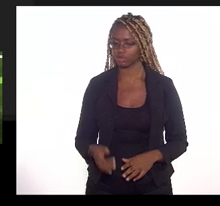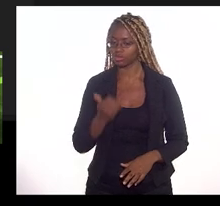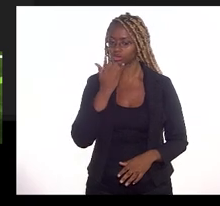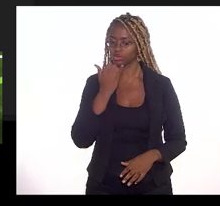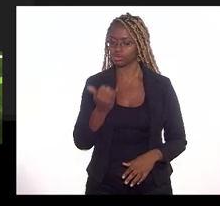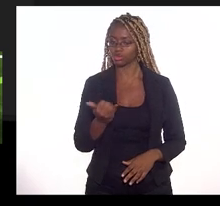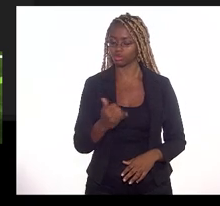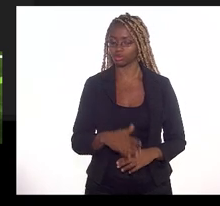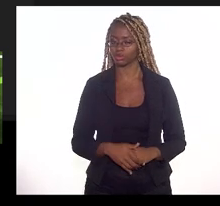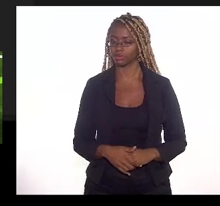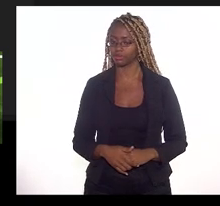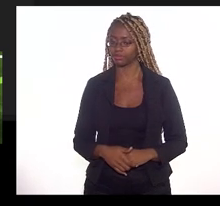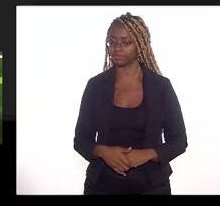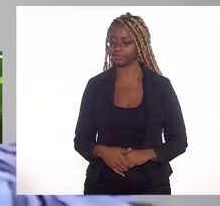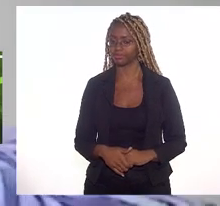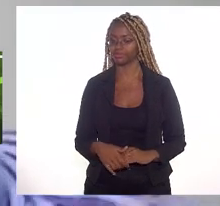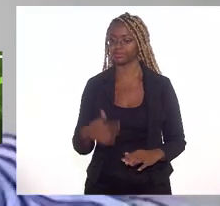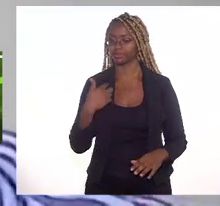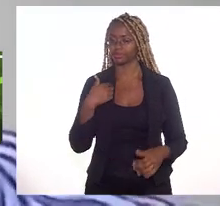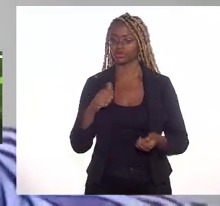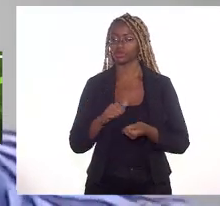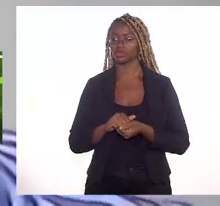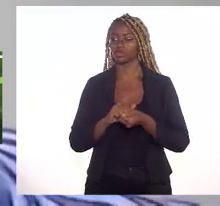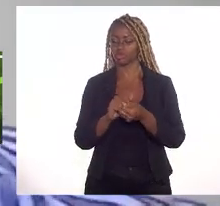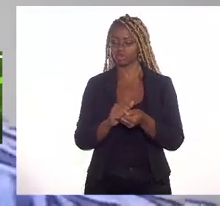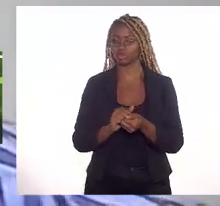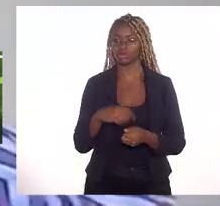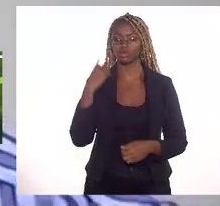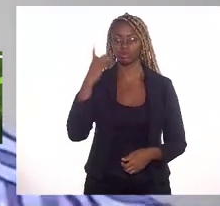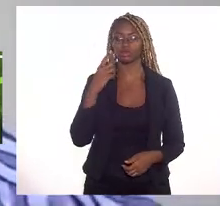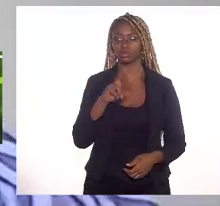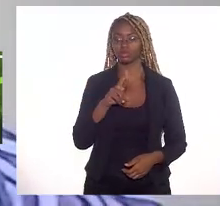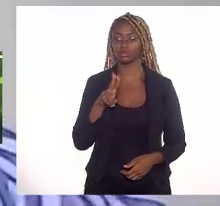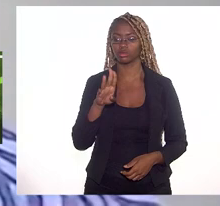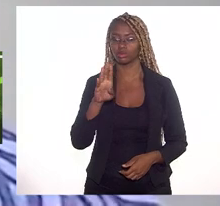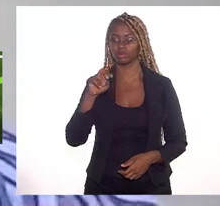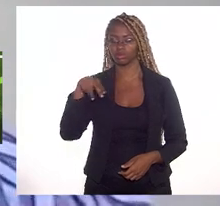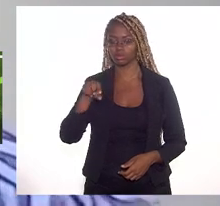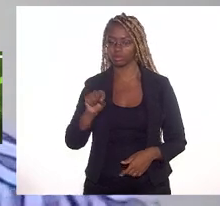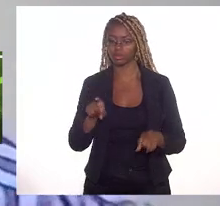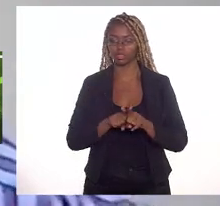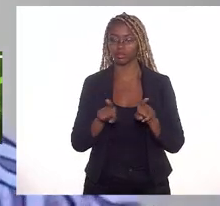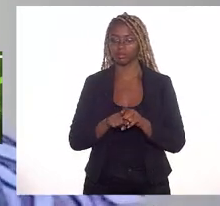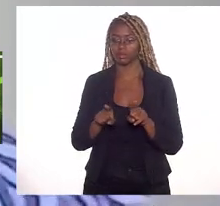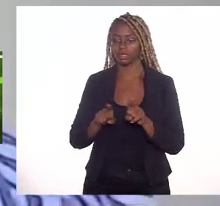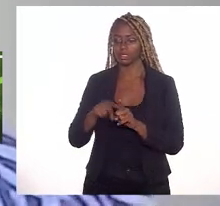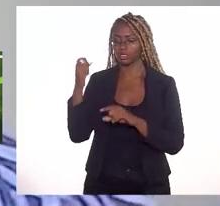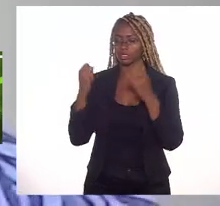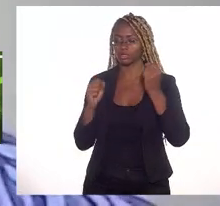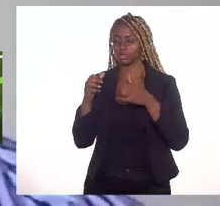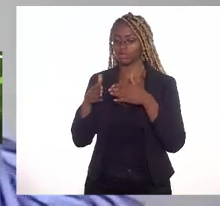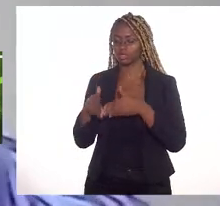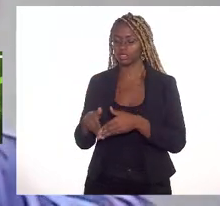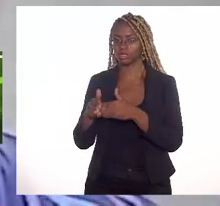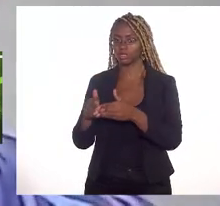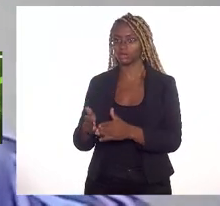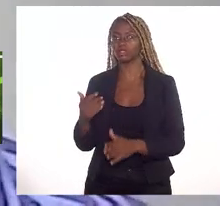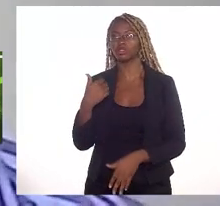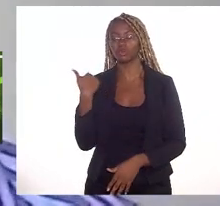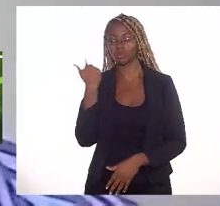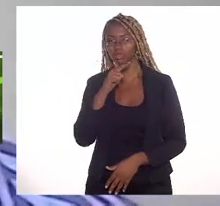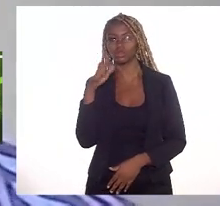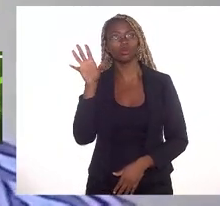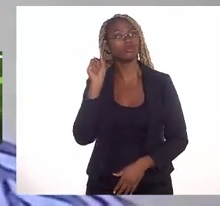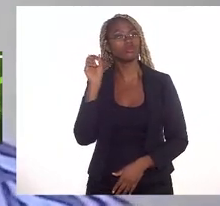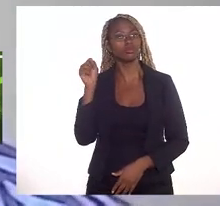Desculpe, eu estava como deputado Rubens Bontempo fazendo duas audiências ao mesmo tempo, também na Comissão da Indústria Naval, mas eu cheguei a ouvir uma participante que